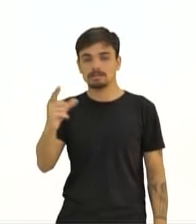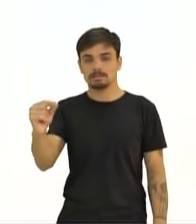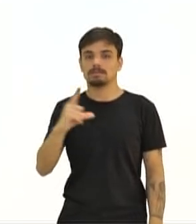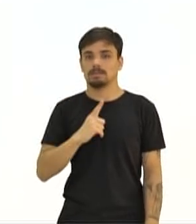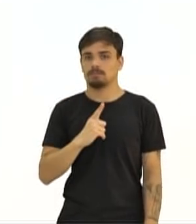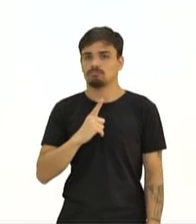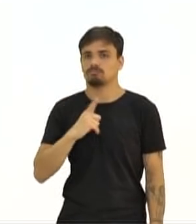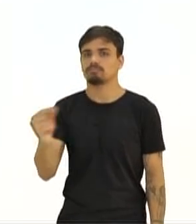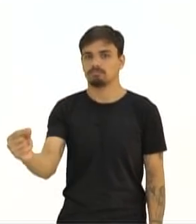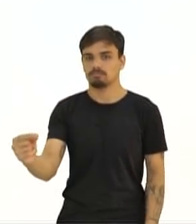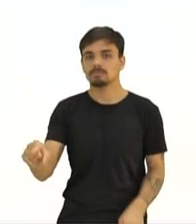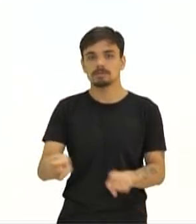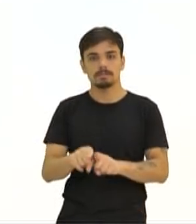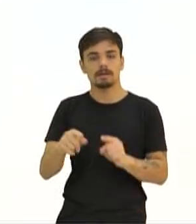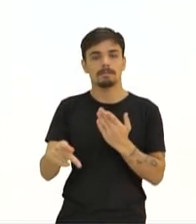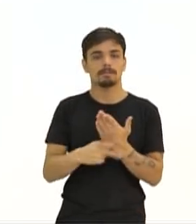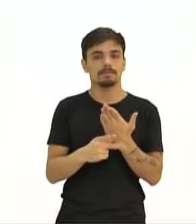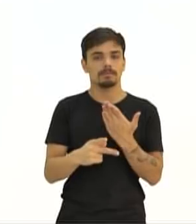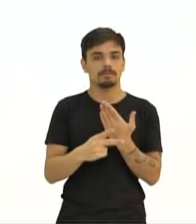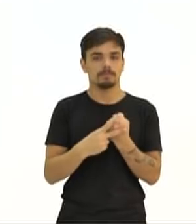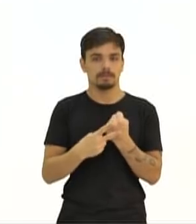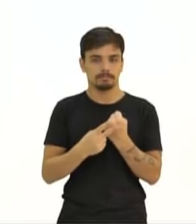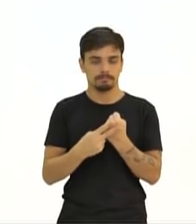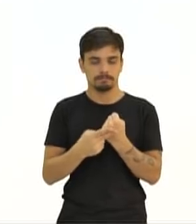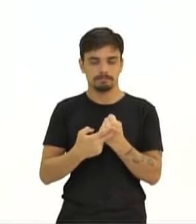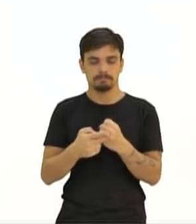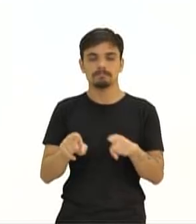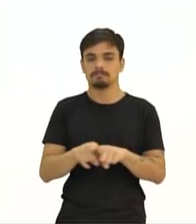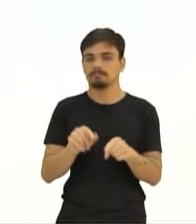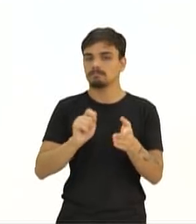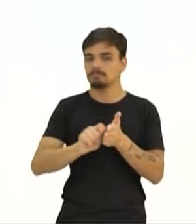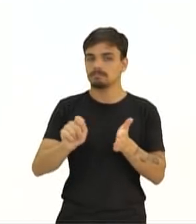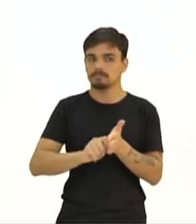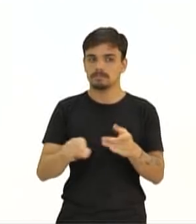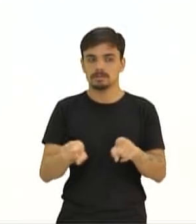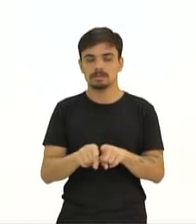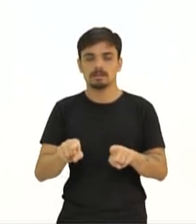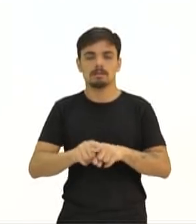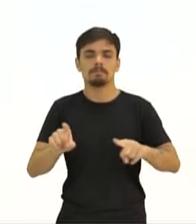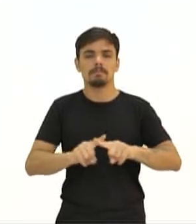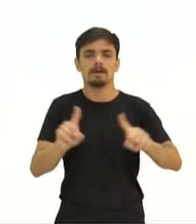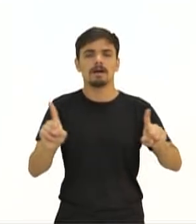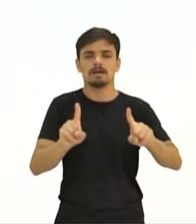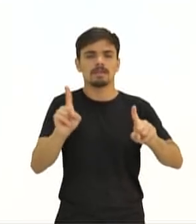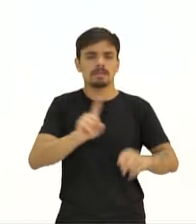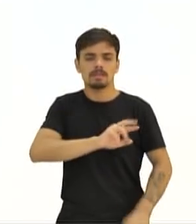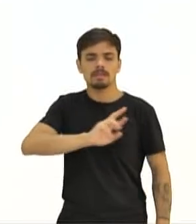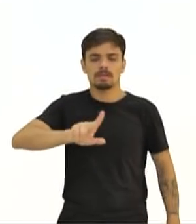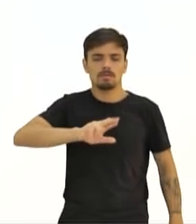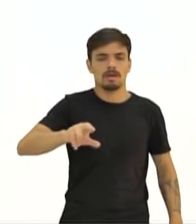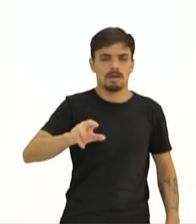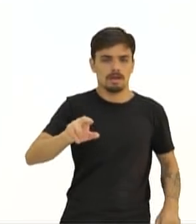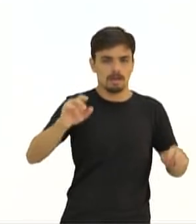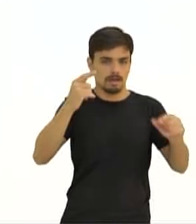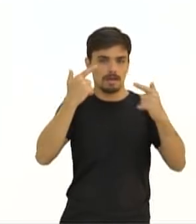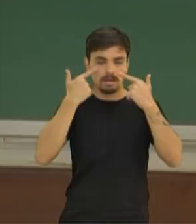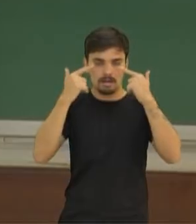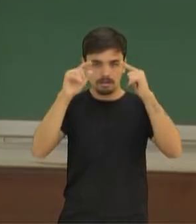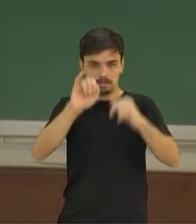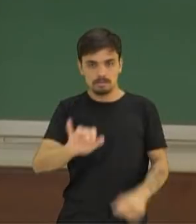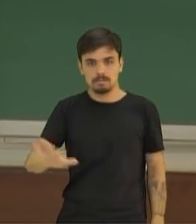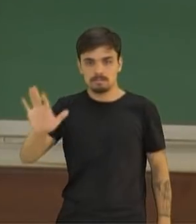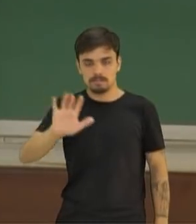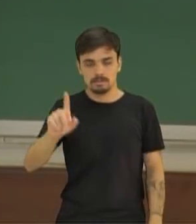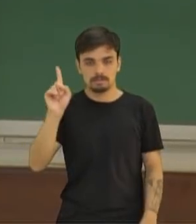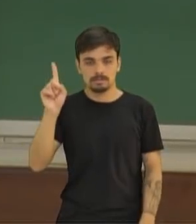essa é a minha parte verbal, né? Isso que está escrito é a parte verbal. Mas ali na parte não verbal, eu tenho a placa